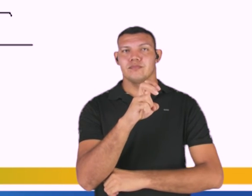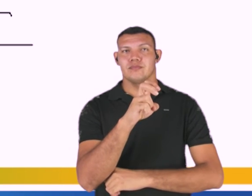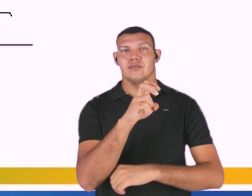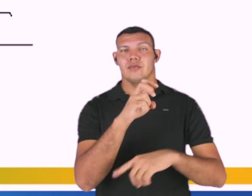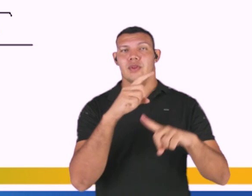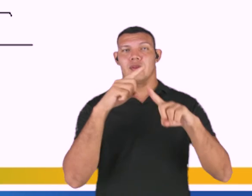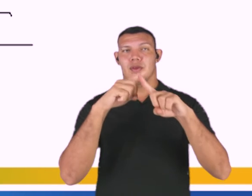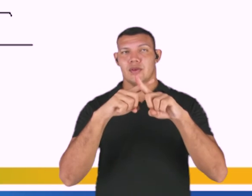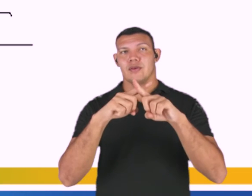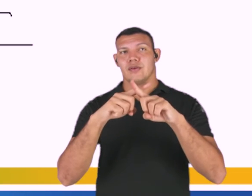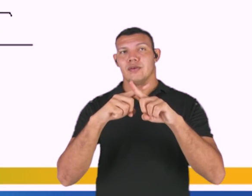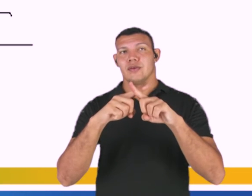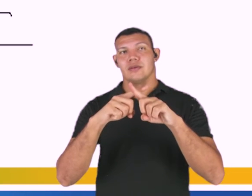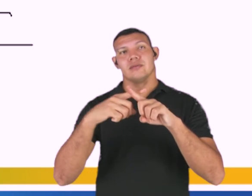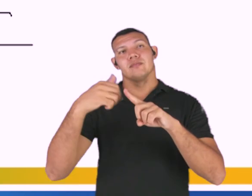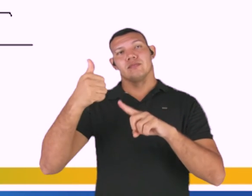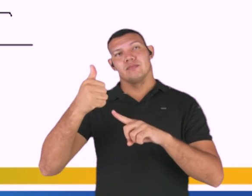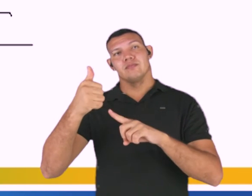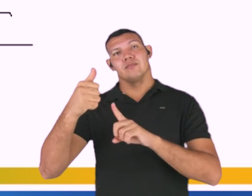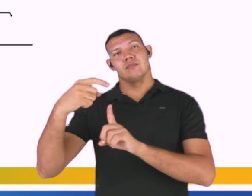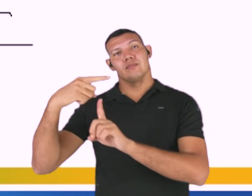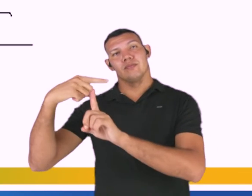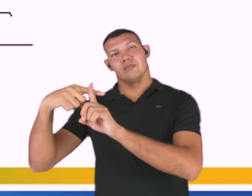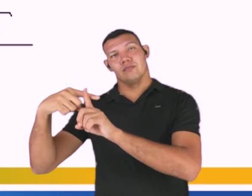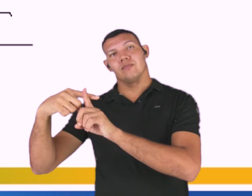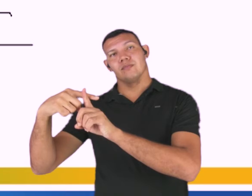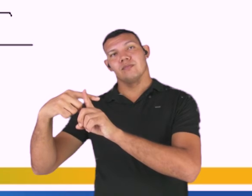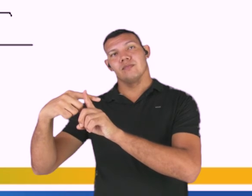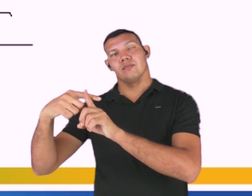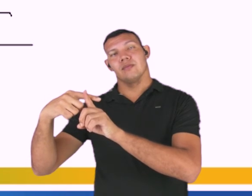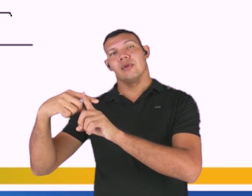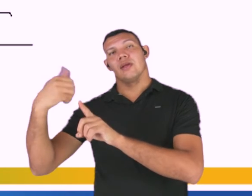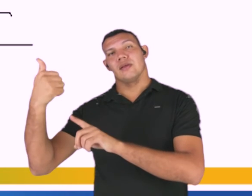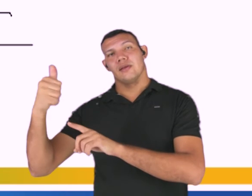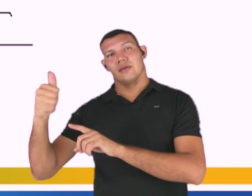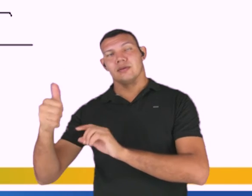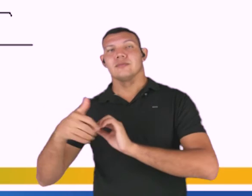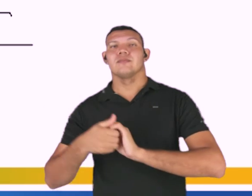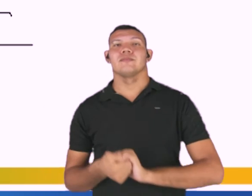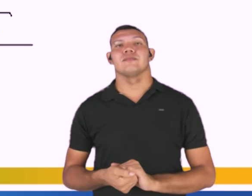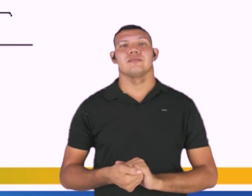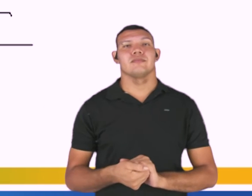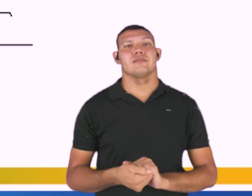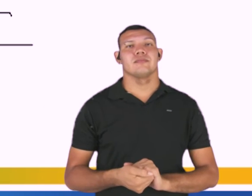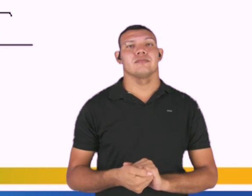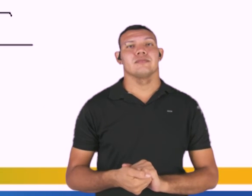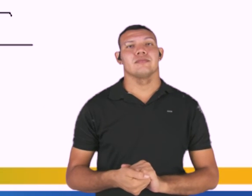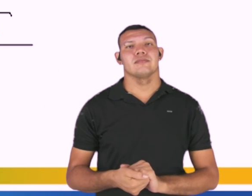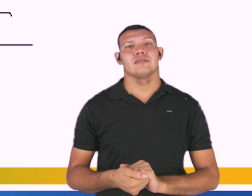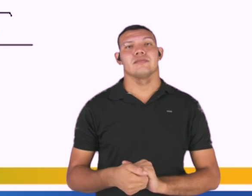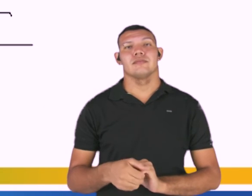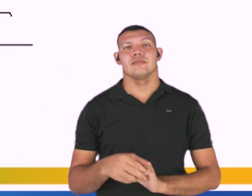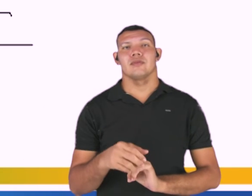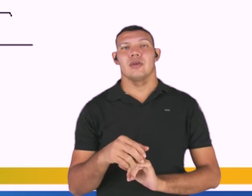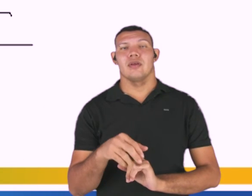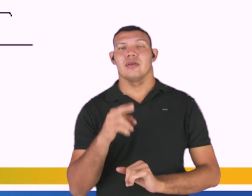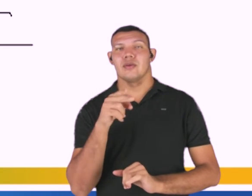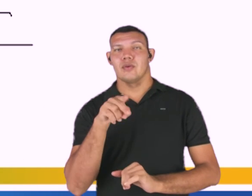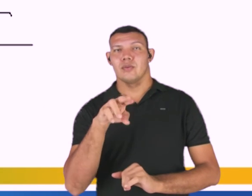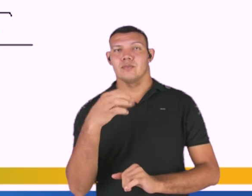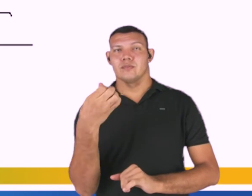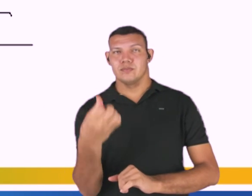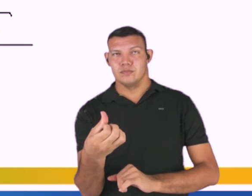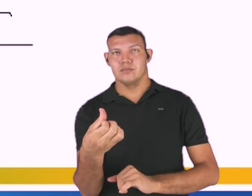raiz do divisor, somar com o coeficiente da p de x, o próximo, né, que seria o 11, e aí nós teremos o valor de